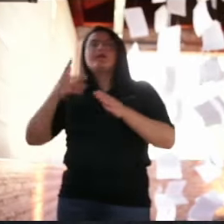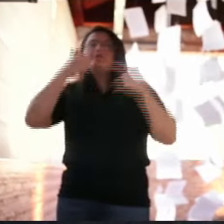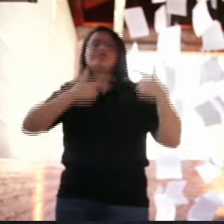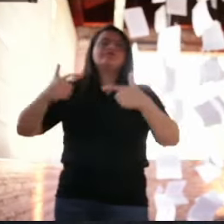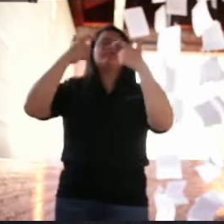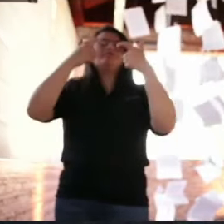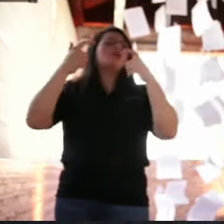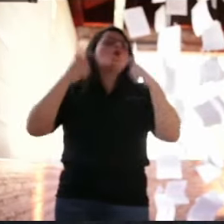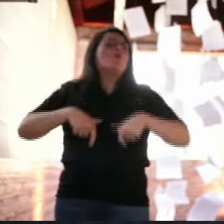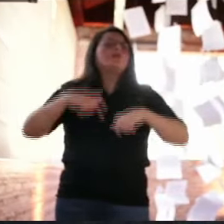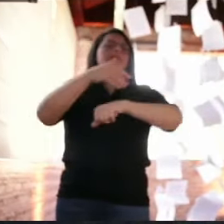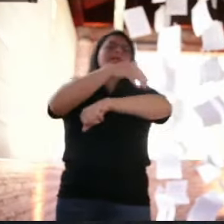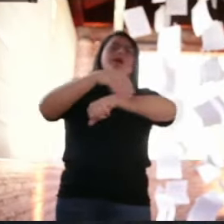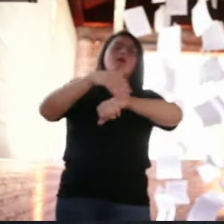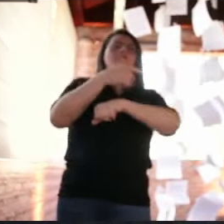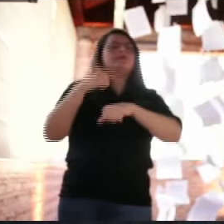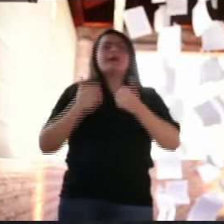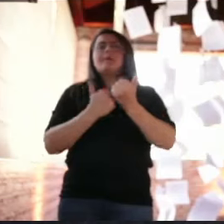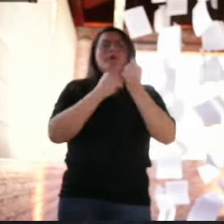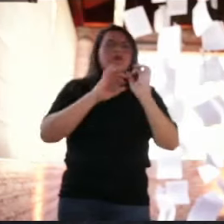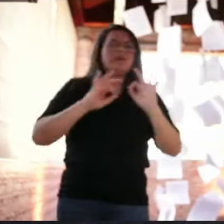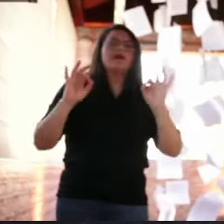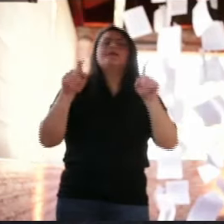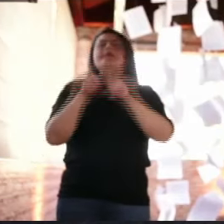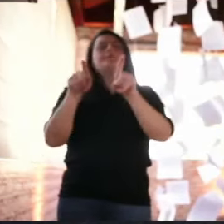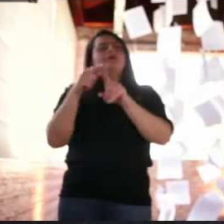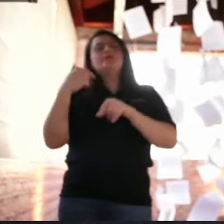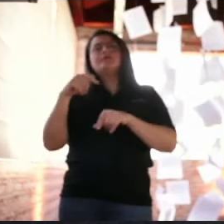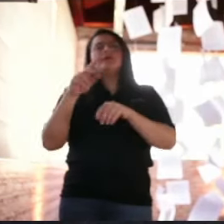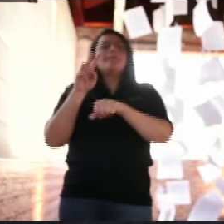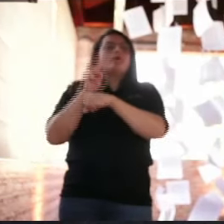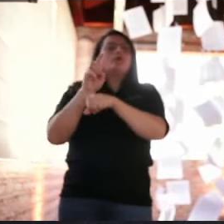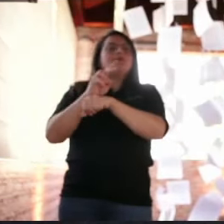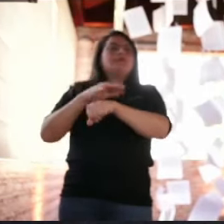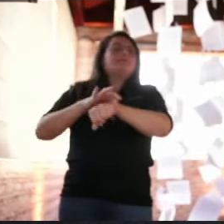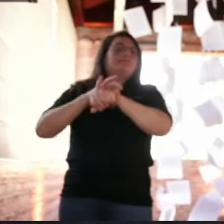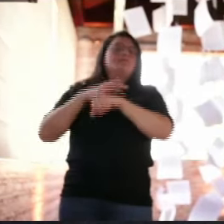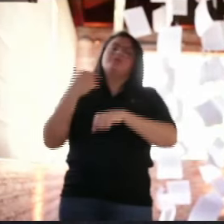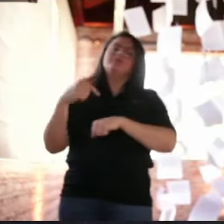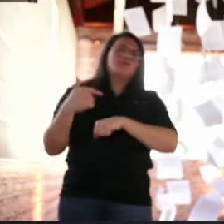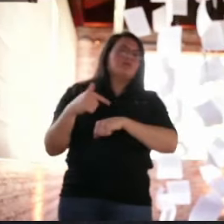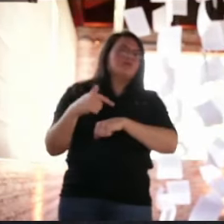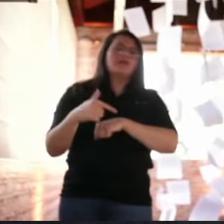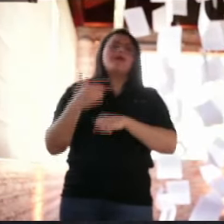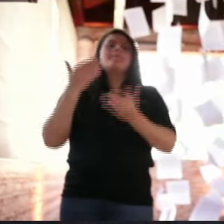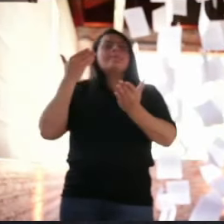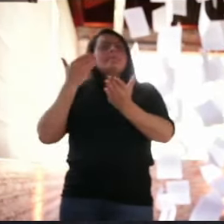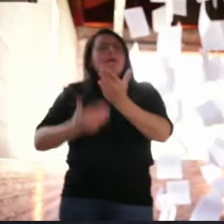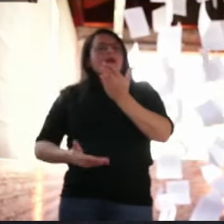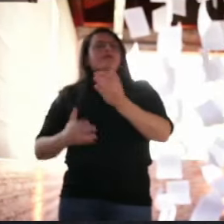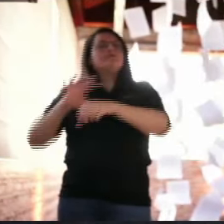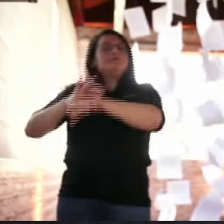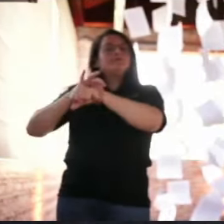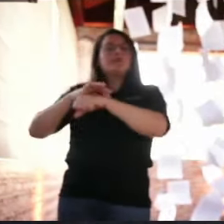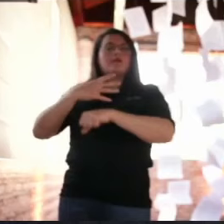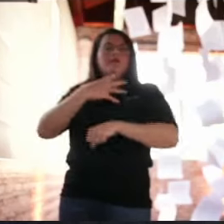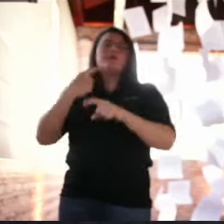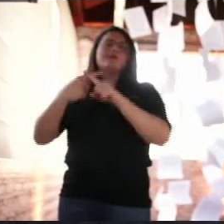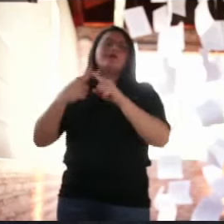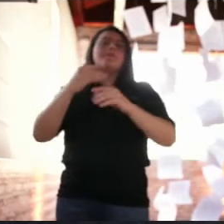sem nenhum tipo de assistência sem nenhum tipo de proteção perdendo a guarda dos filhos por situação de rua